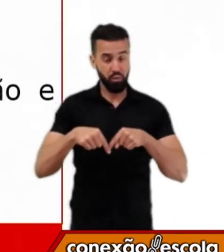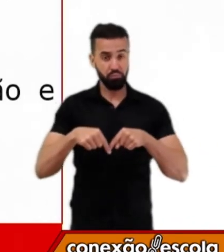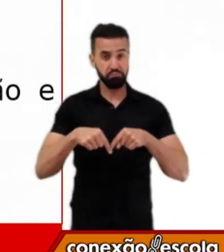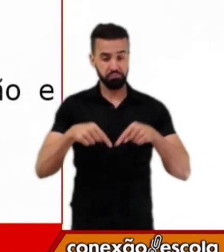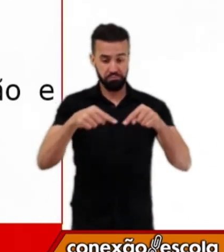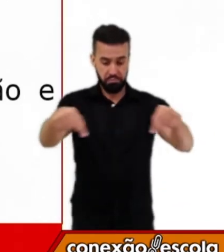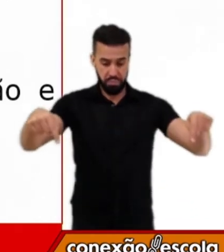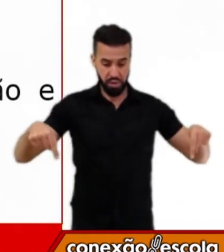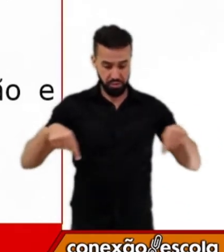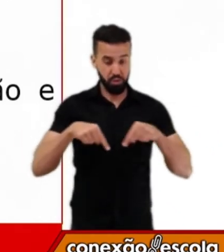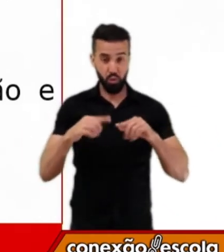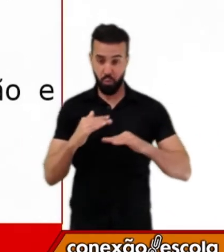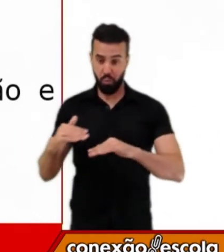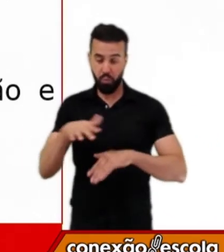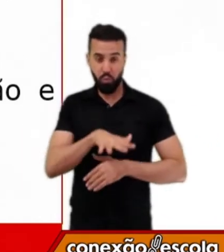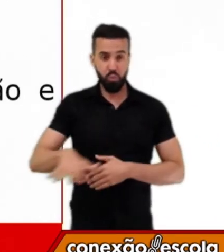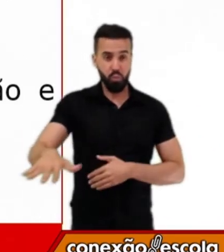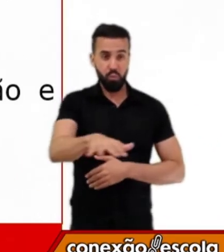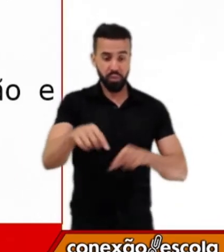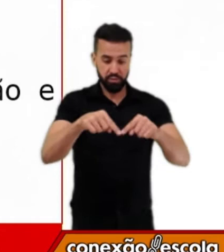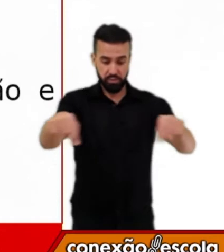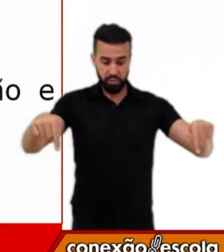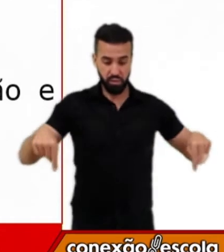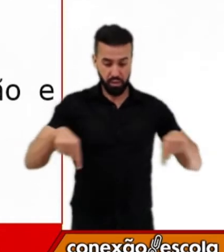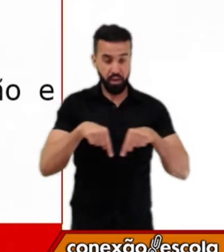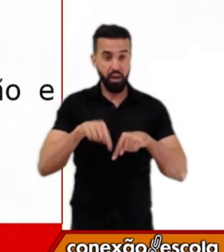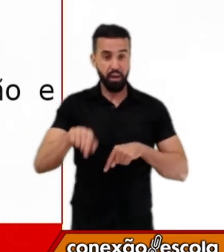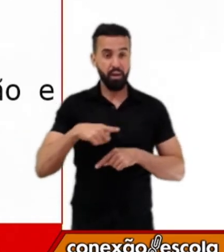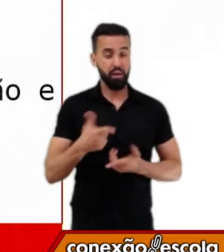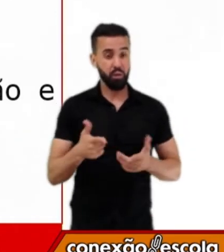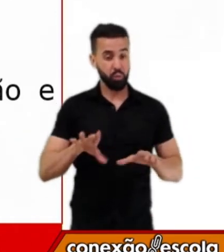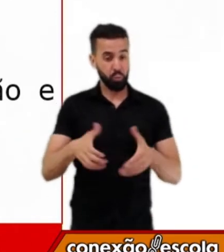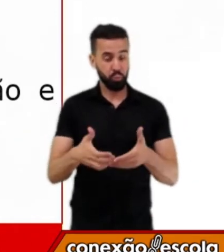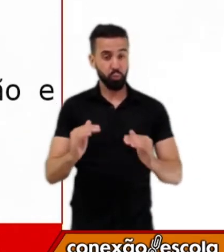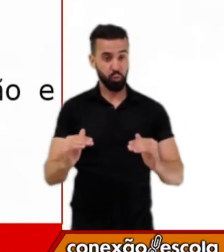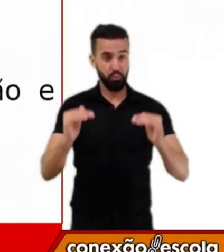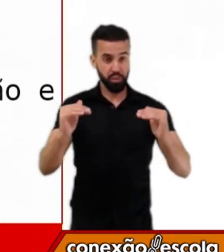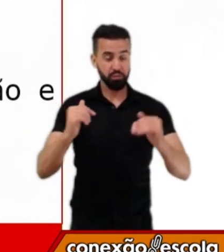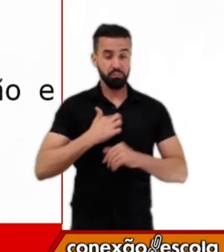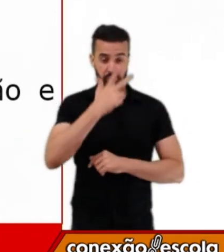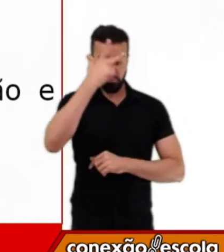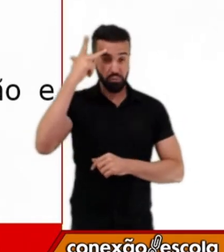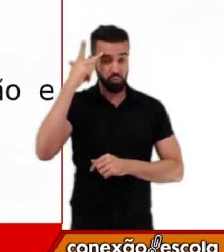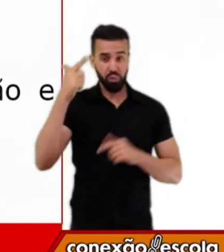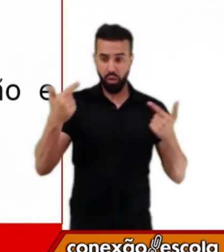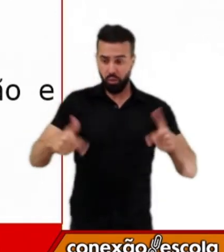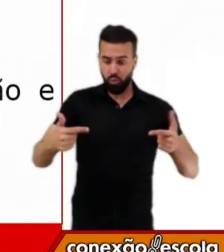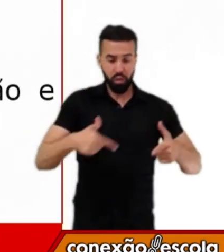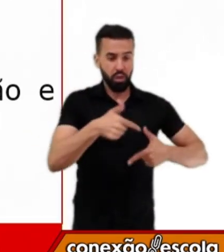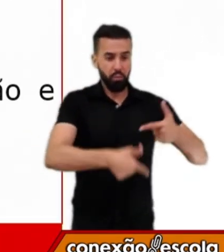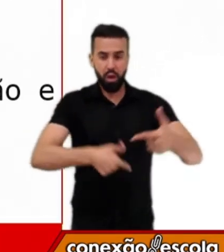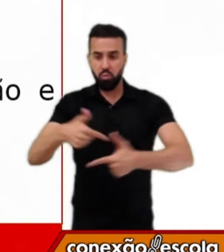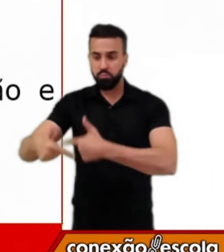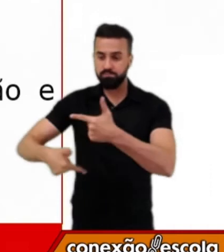comuns, áreas comuns. Esses campos eles são cercados pela pequena nobreza e essas pessoas ficam sem ter onde trabalhar, então